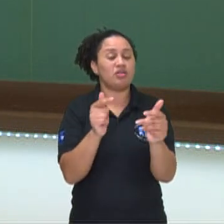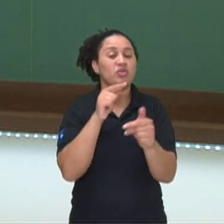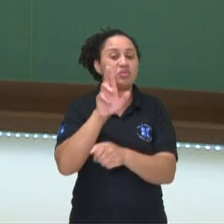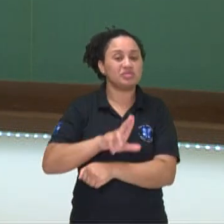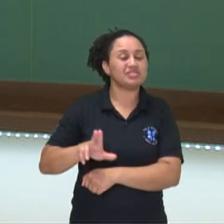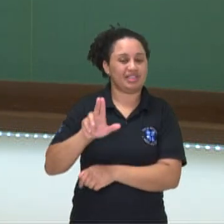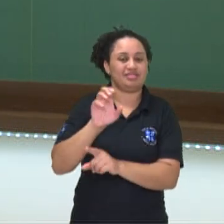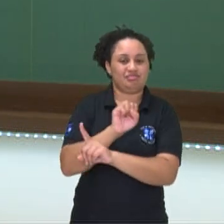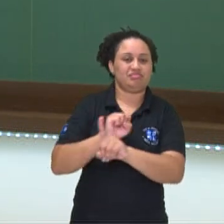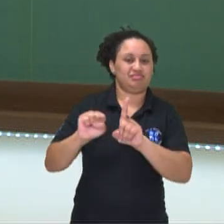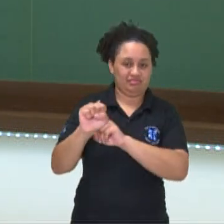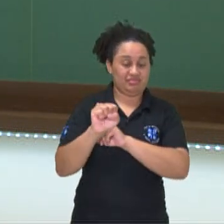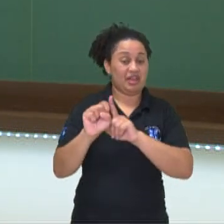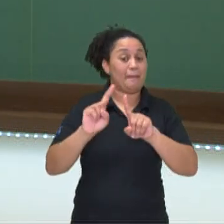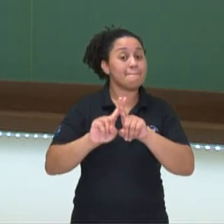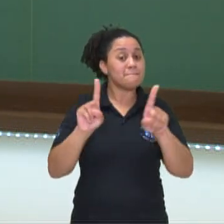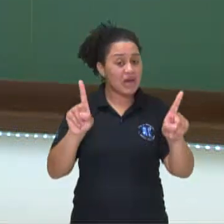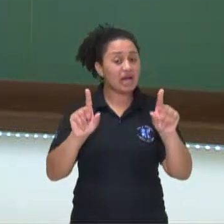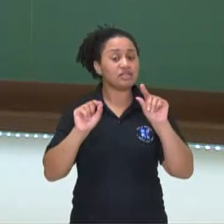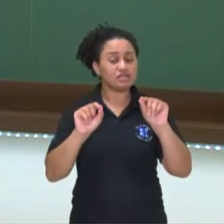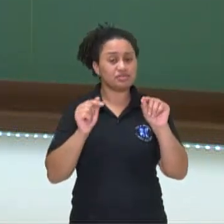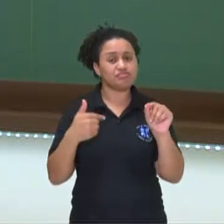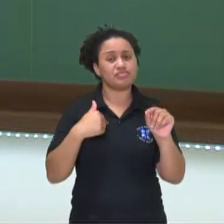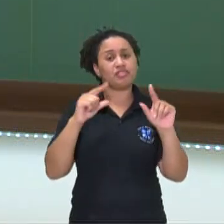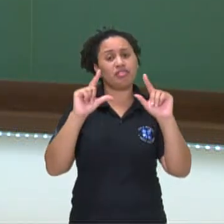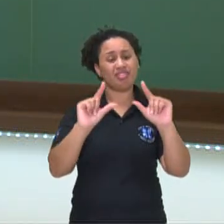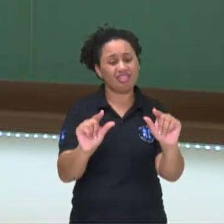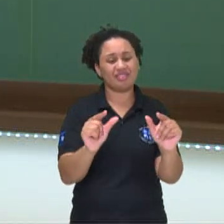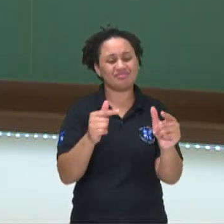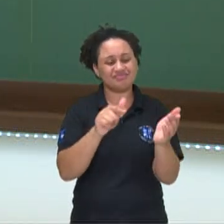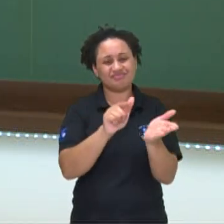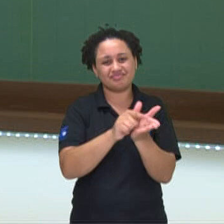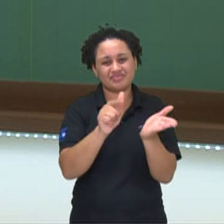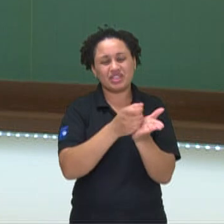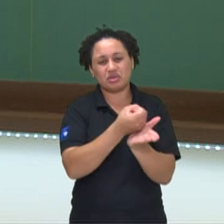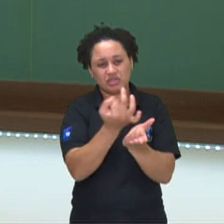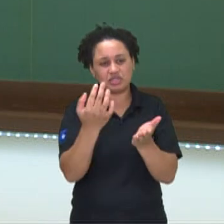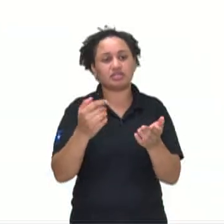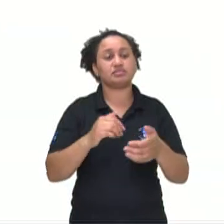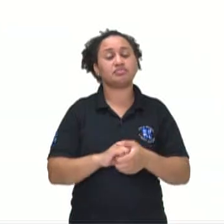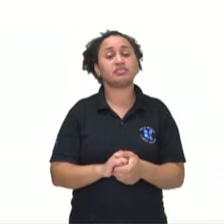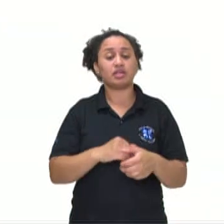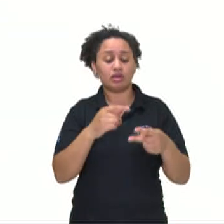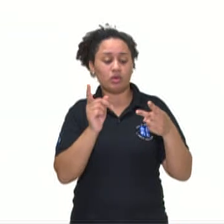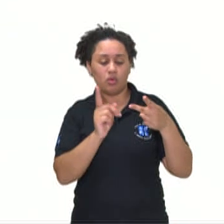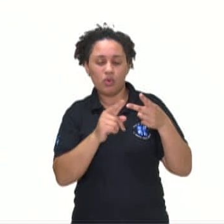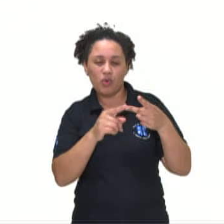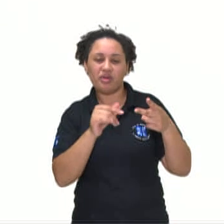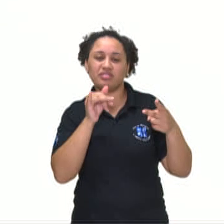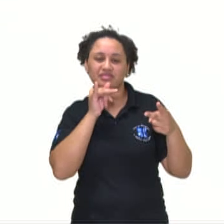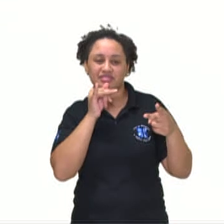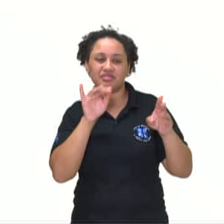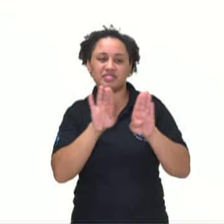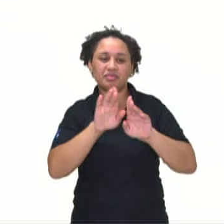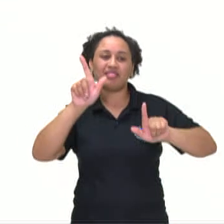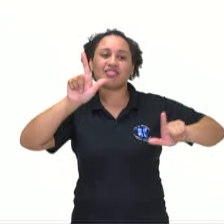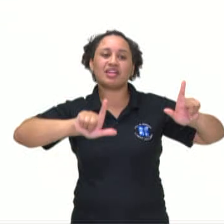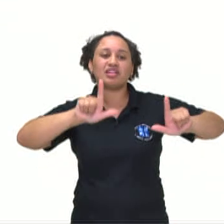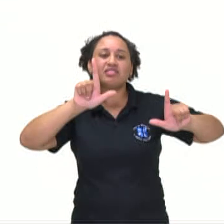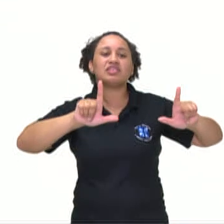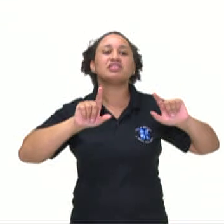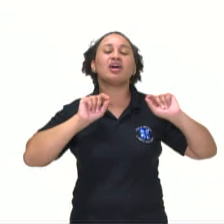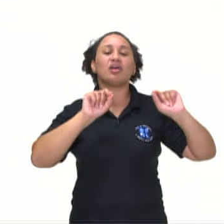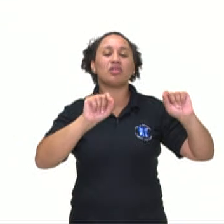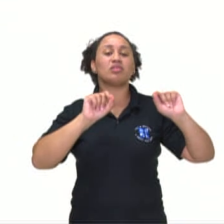sociedade, mas atualmente ele vem perdendo espaço. Além do jornal impresso, o que eu coloquei aqui para você, ó? A televisão,